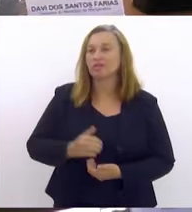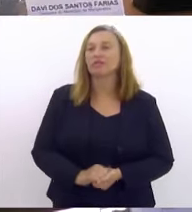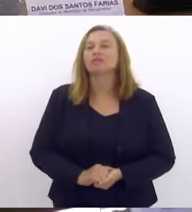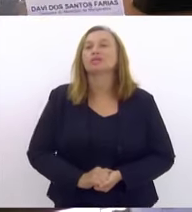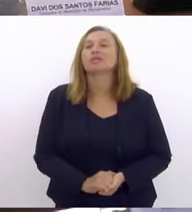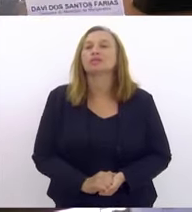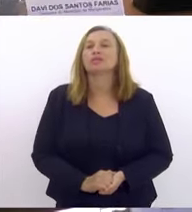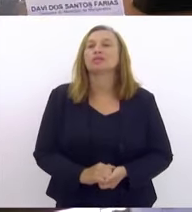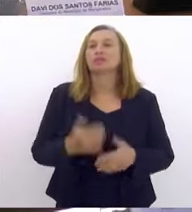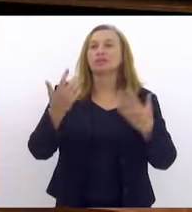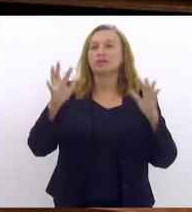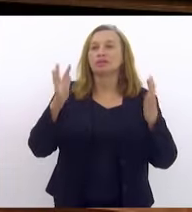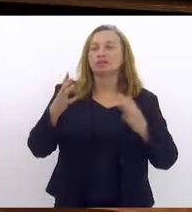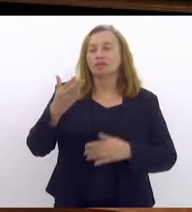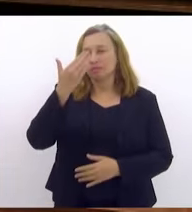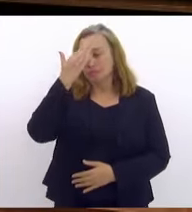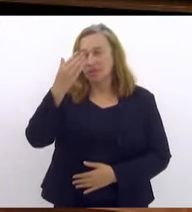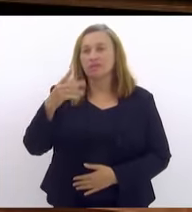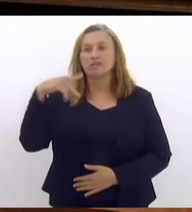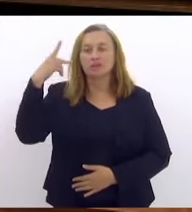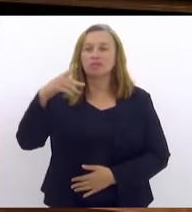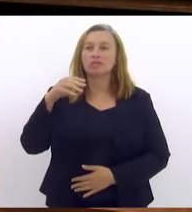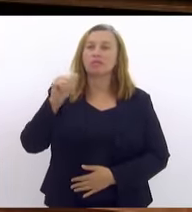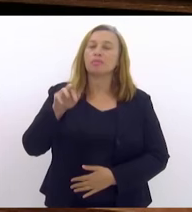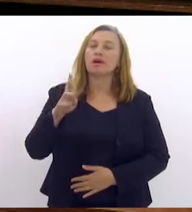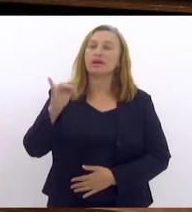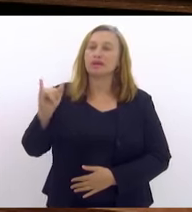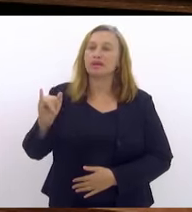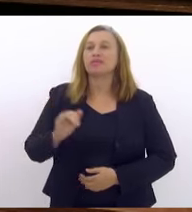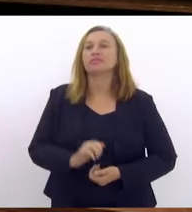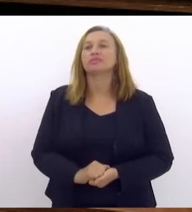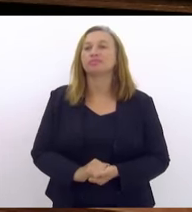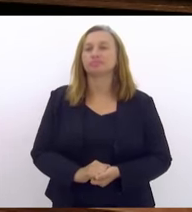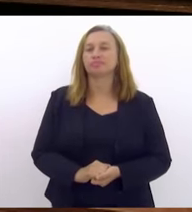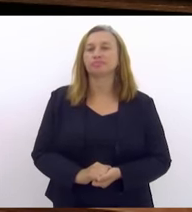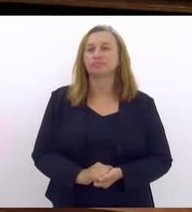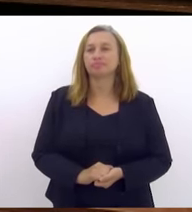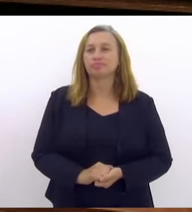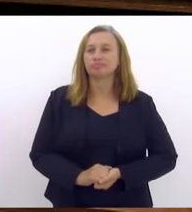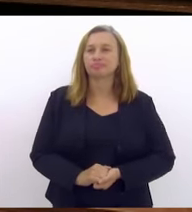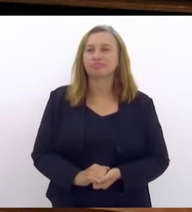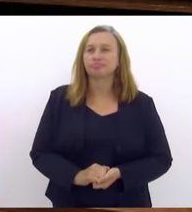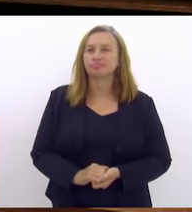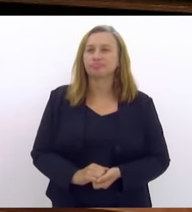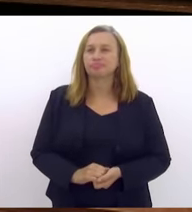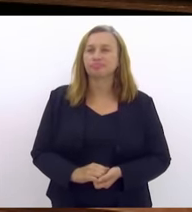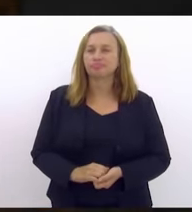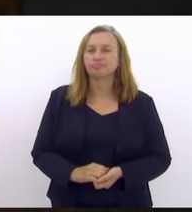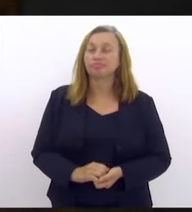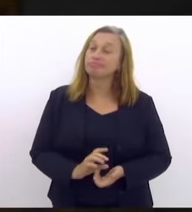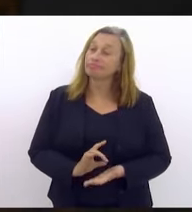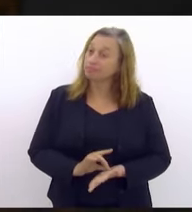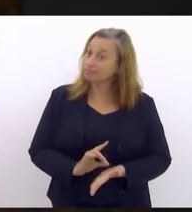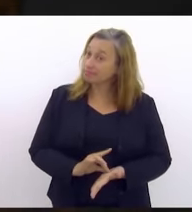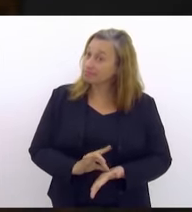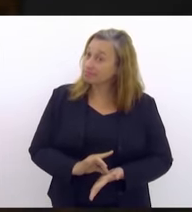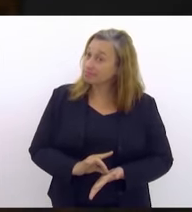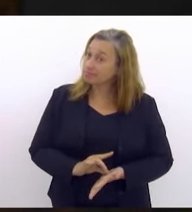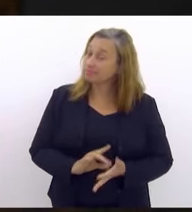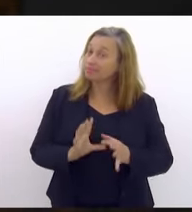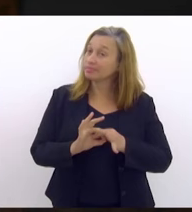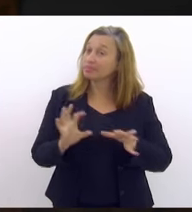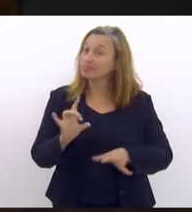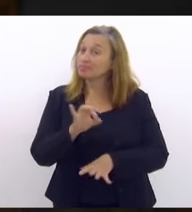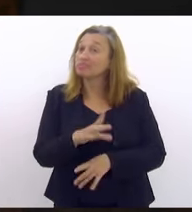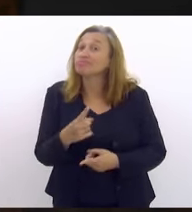Obrigado, vereador Maí. Na verdade, a gente deixou por